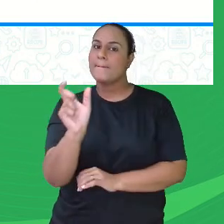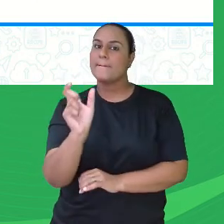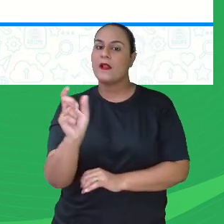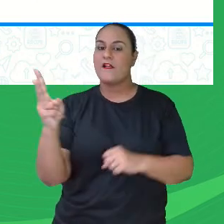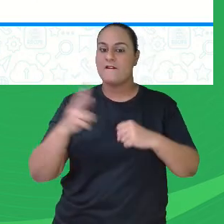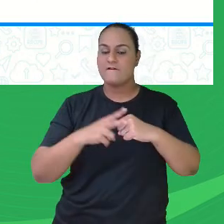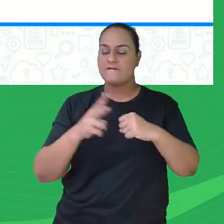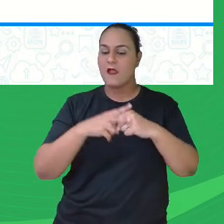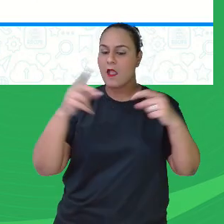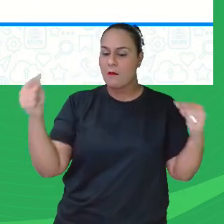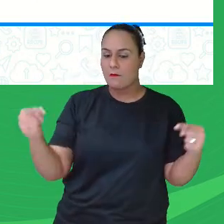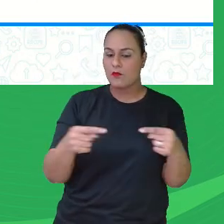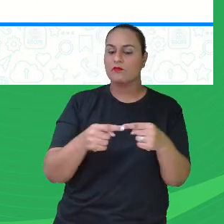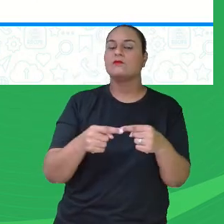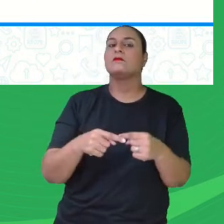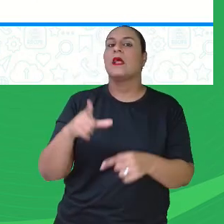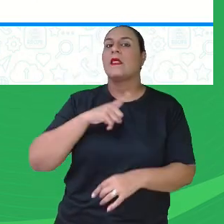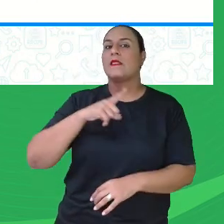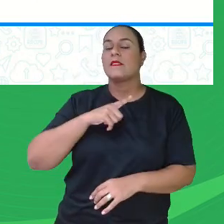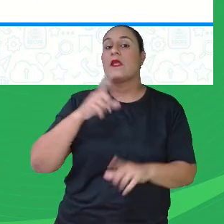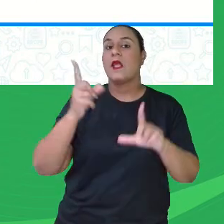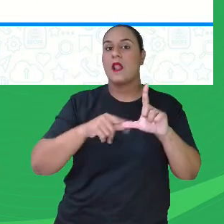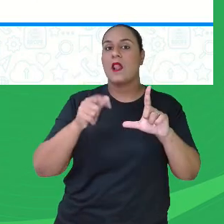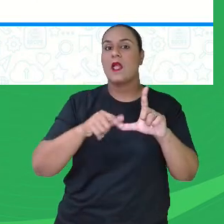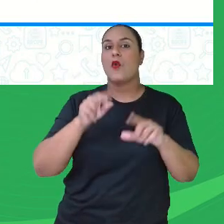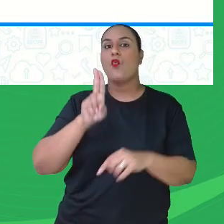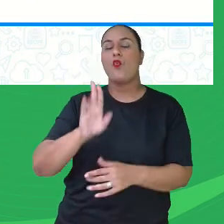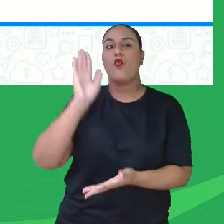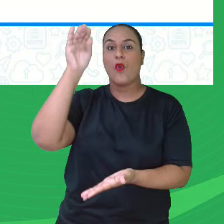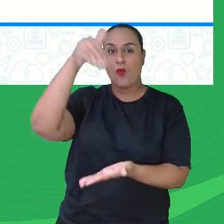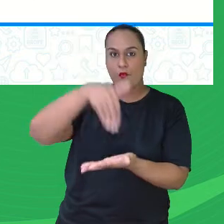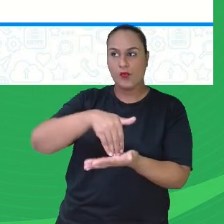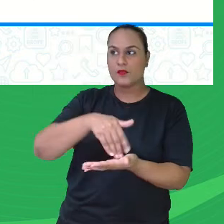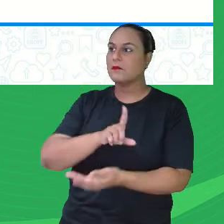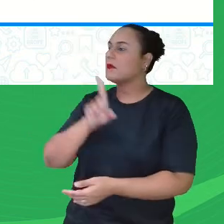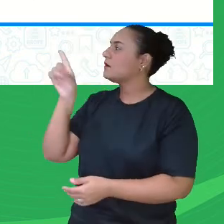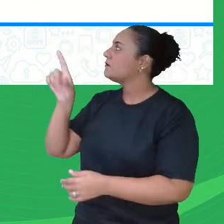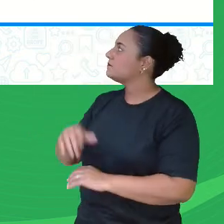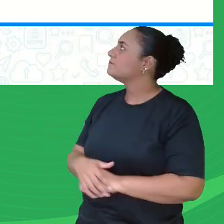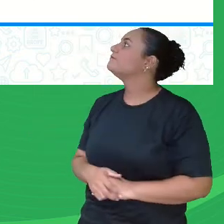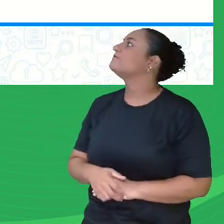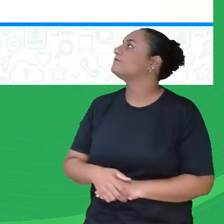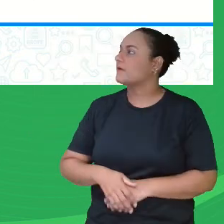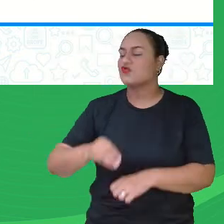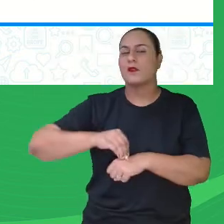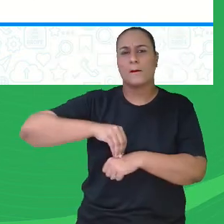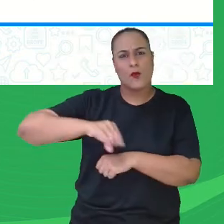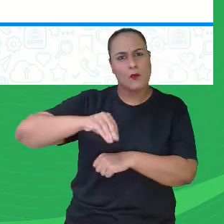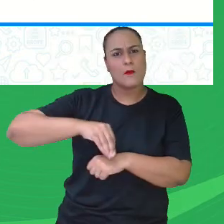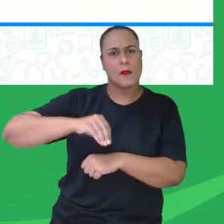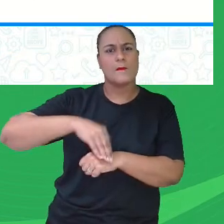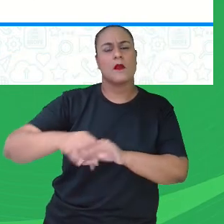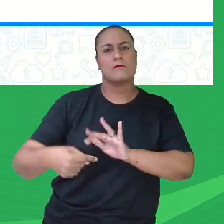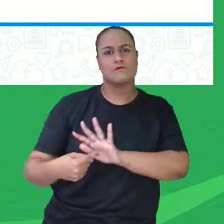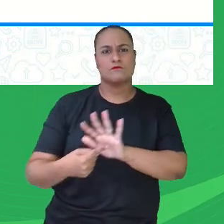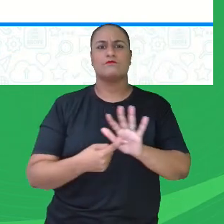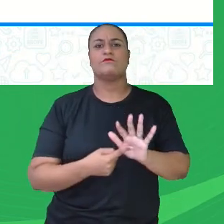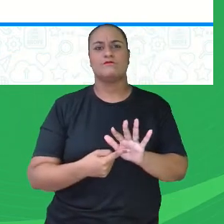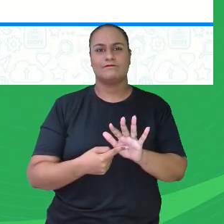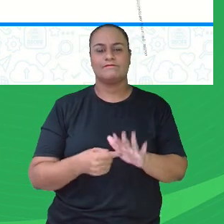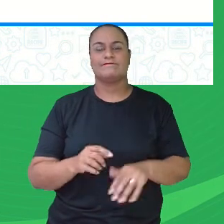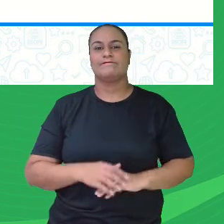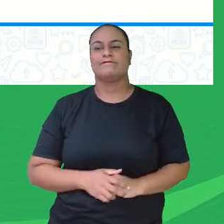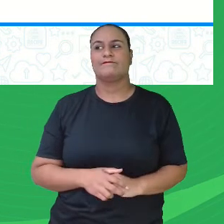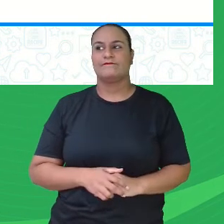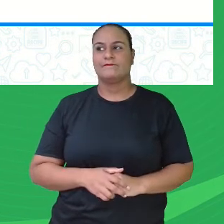L ou coloco U? Existe uma regra? Sim. E nós estamos aí dando dicas, construindo, e a gente vai chegar a esta regra no